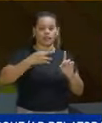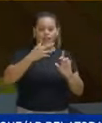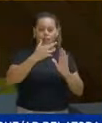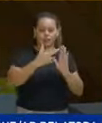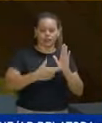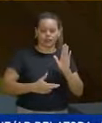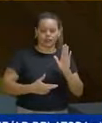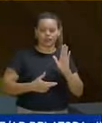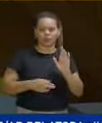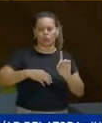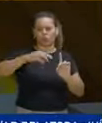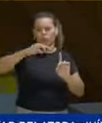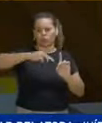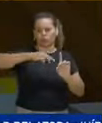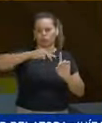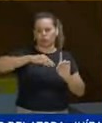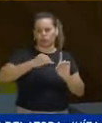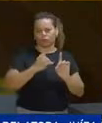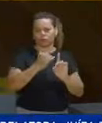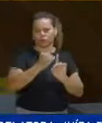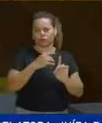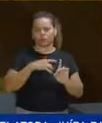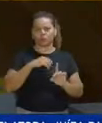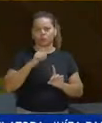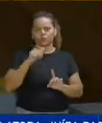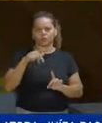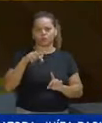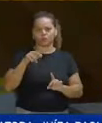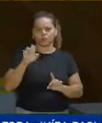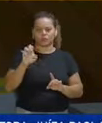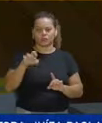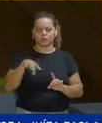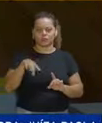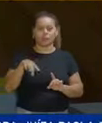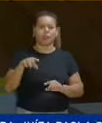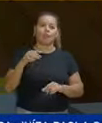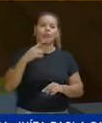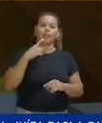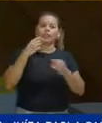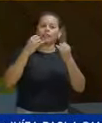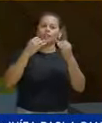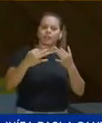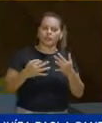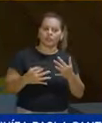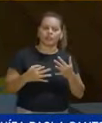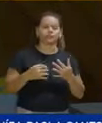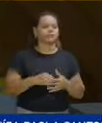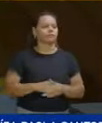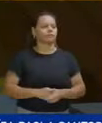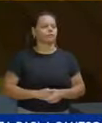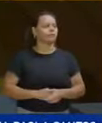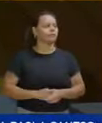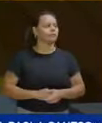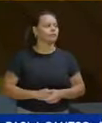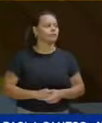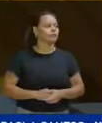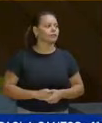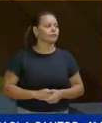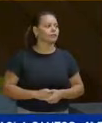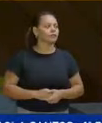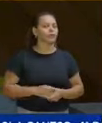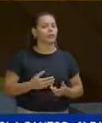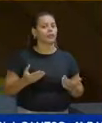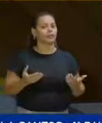de 8 de setembro de 2023, que fundamenta, né, essa posição do TSE nesse sentido. Então, no que tange